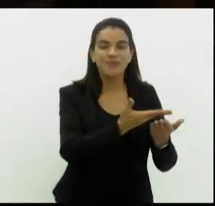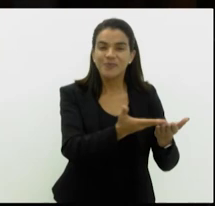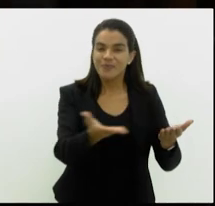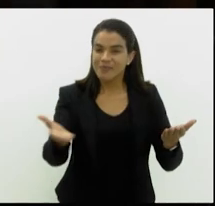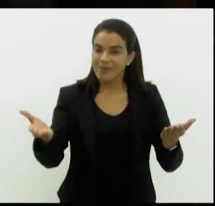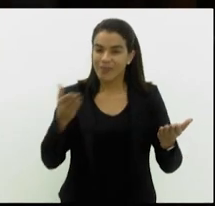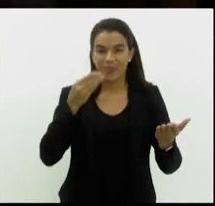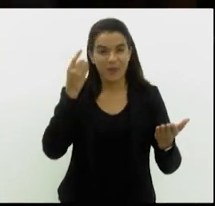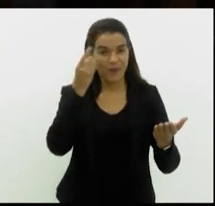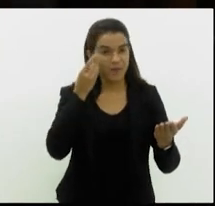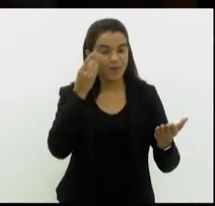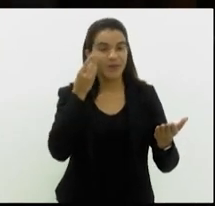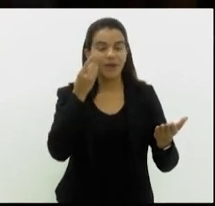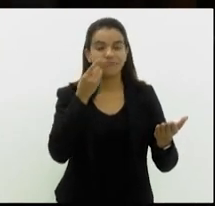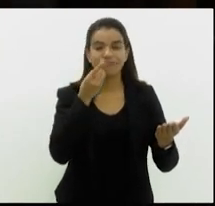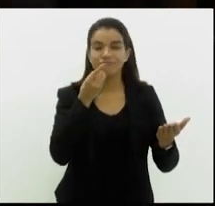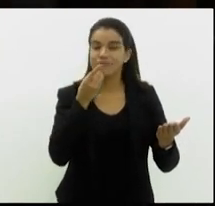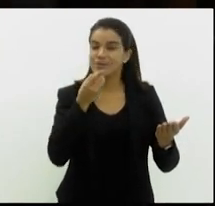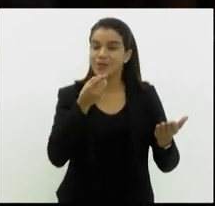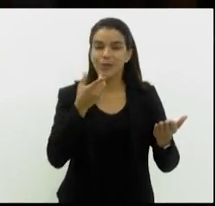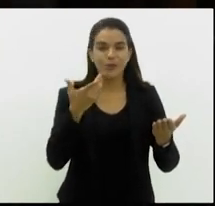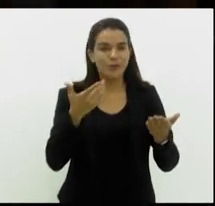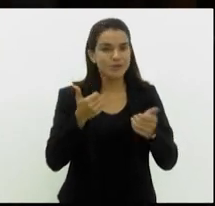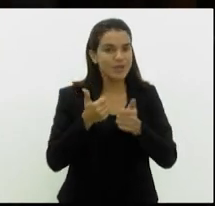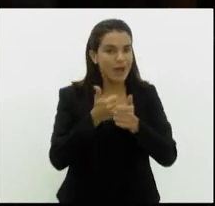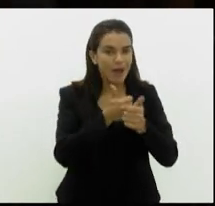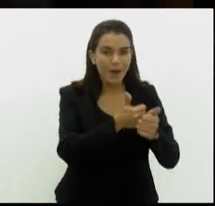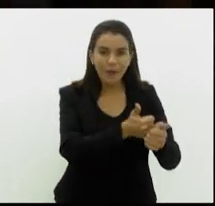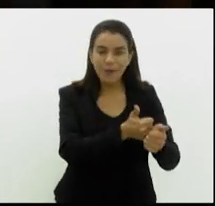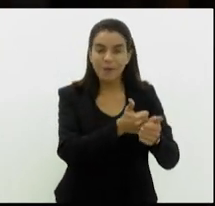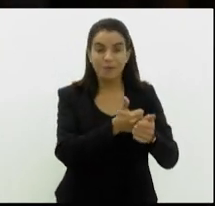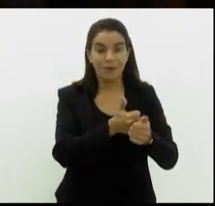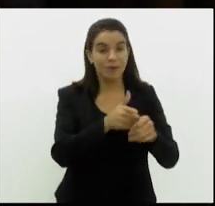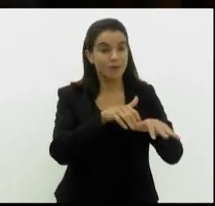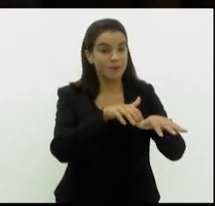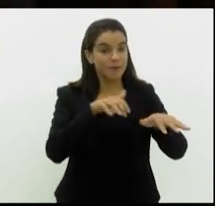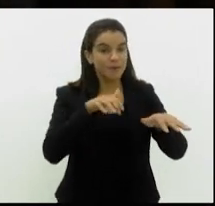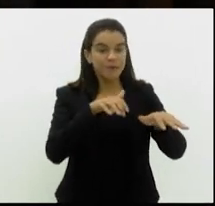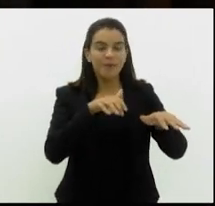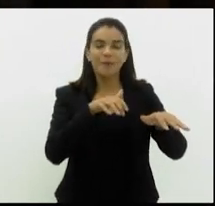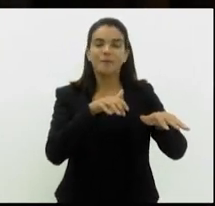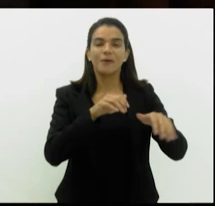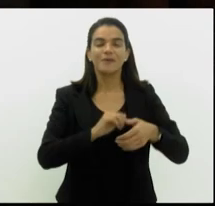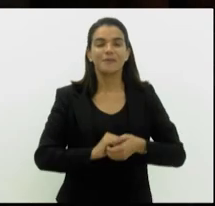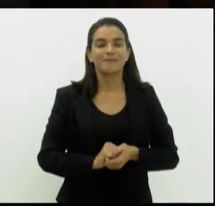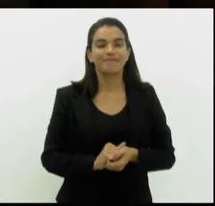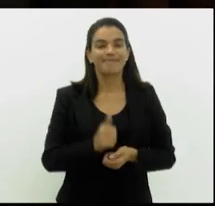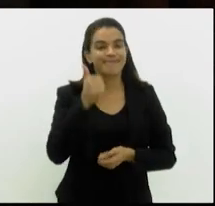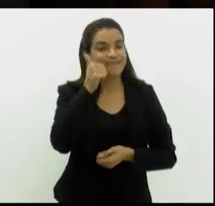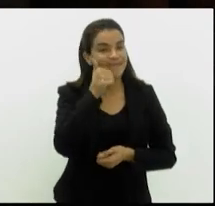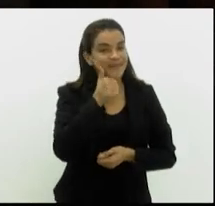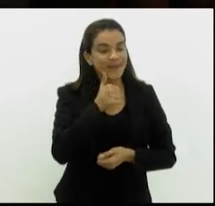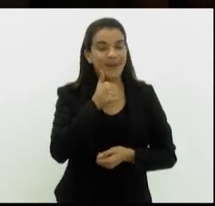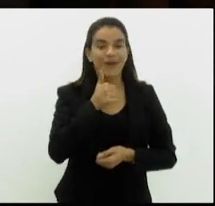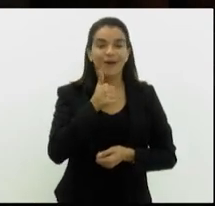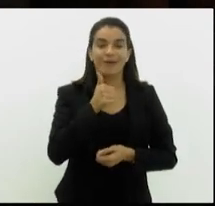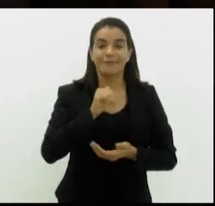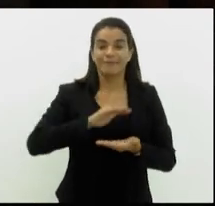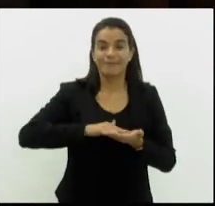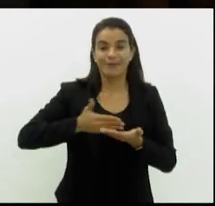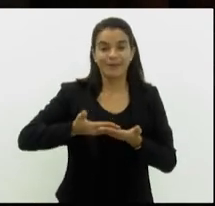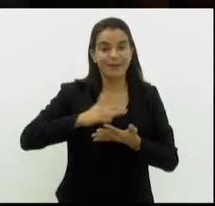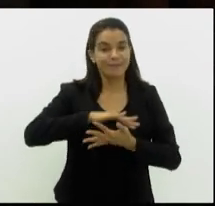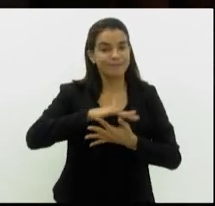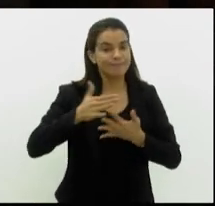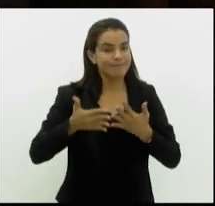deputados que nos acompanham de forma remota, senhora intérprete da